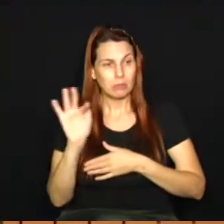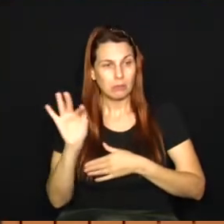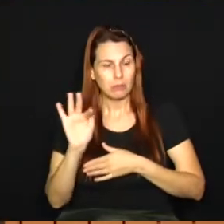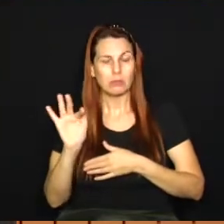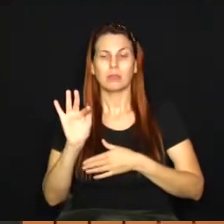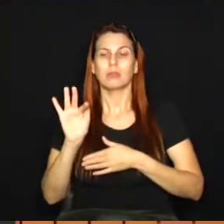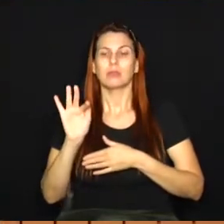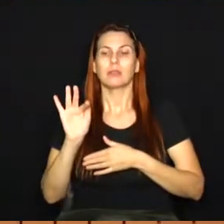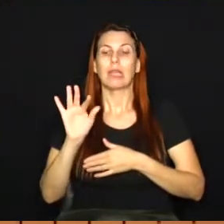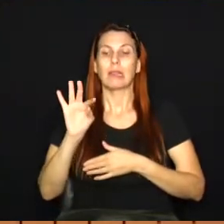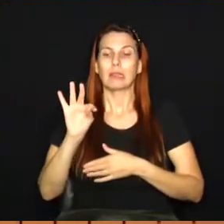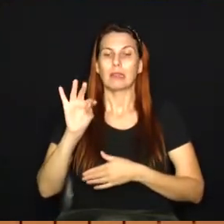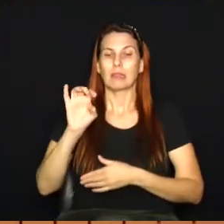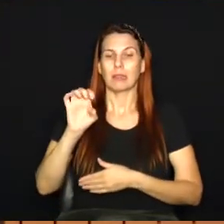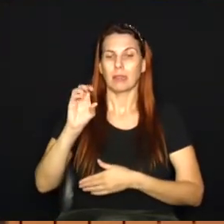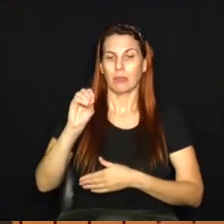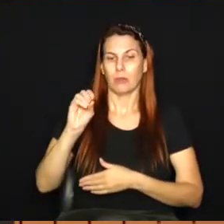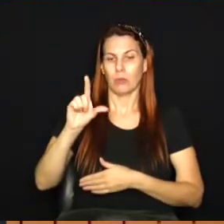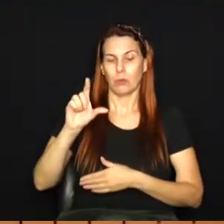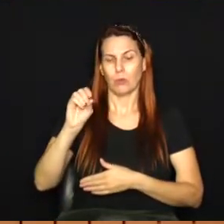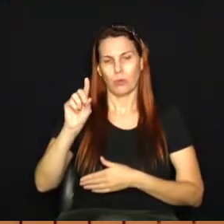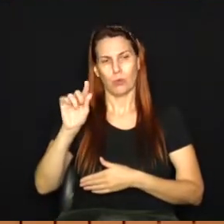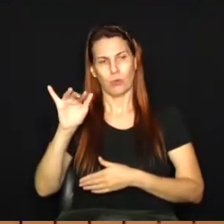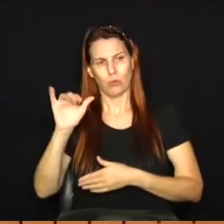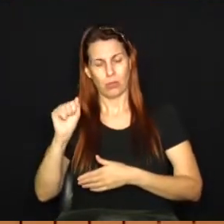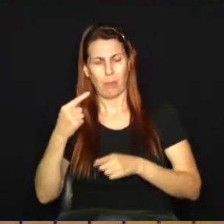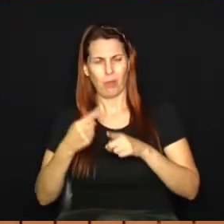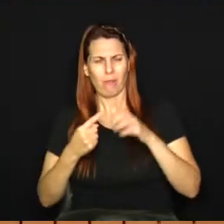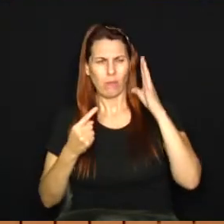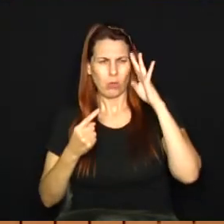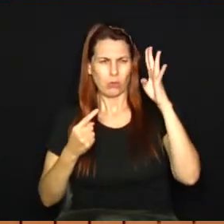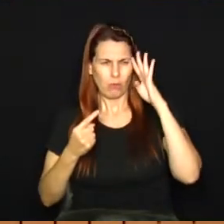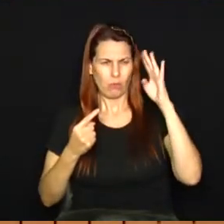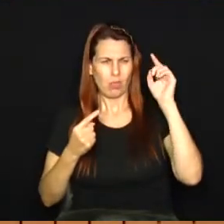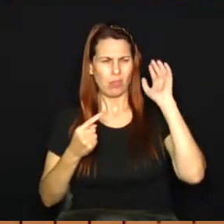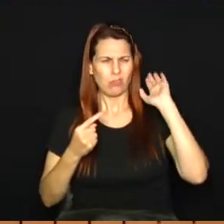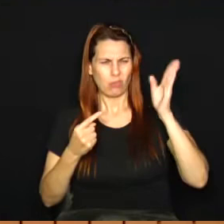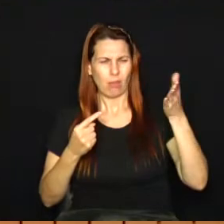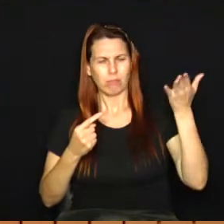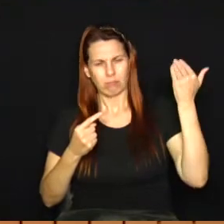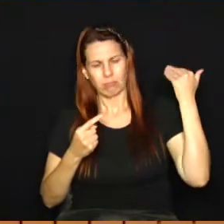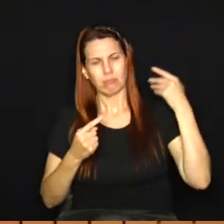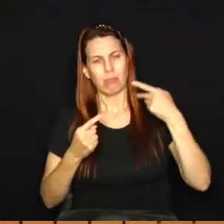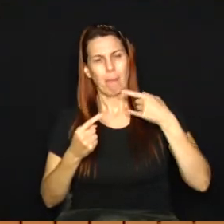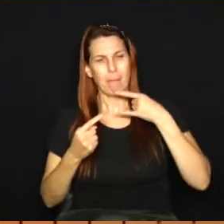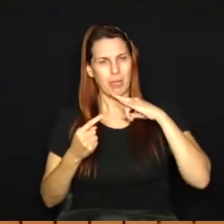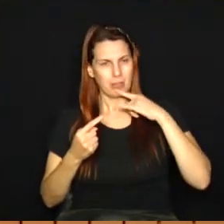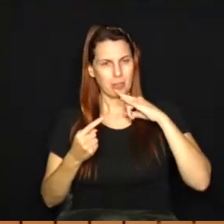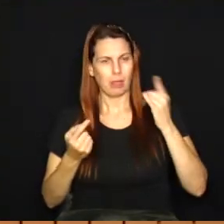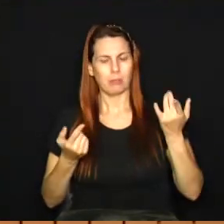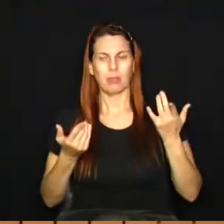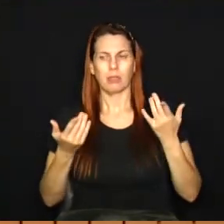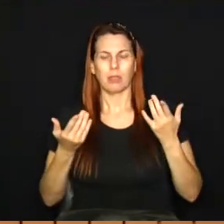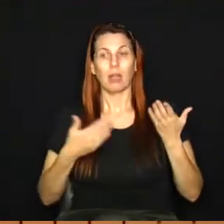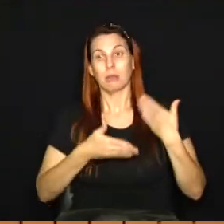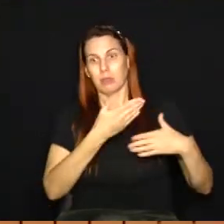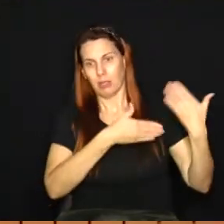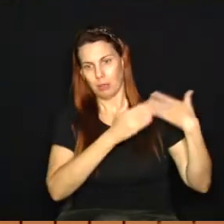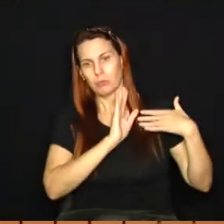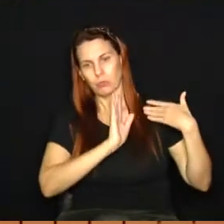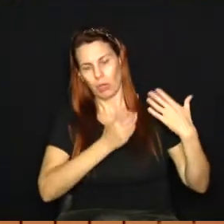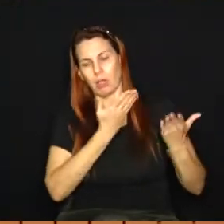faculdade de teologia. Então, que a filosofia eu fiz lá em Piracicaba. Aliás, eu fiz a filosofia já